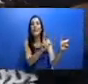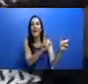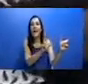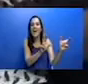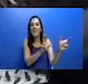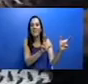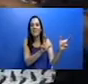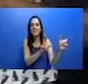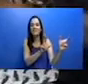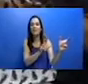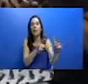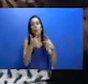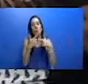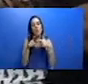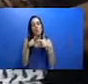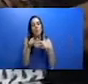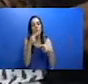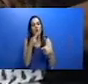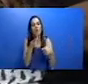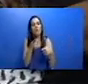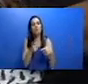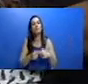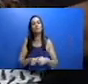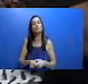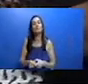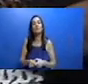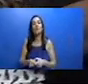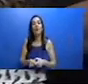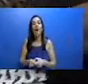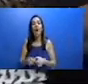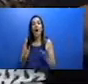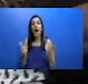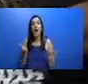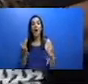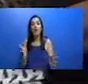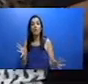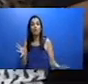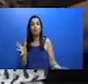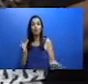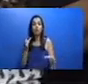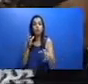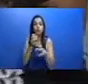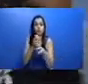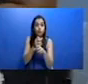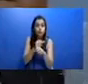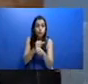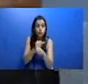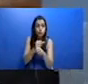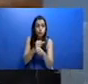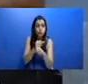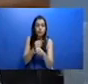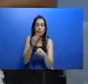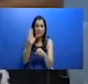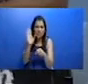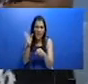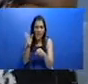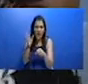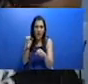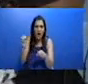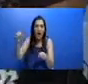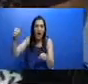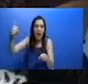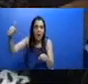está me falando quanto ele custou. Então, eu vou somar aqui no meu algoritmo R$ 11,00 desse primeiro pacote com 3